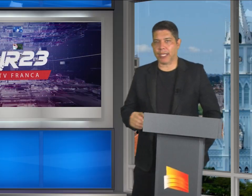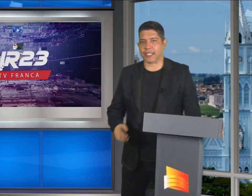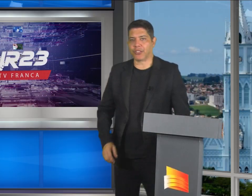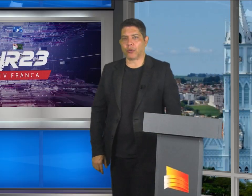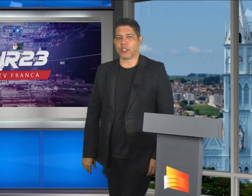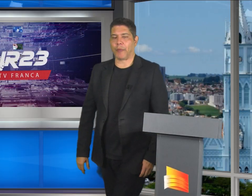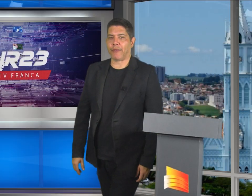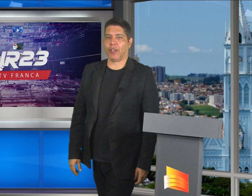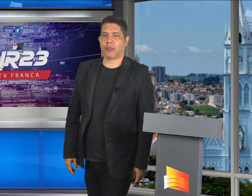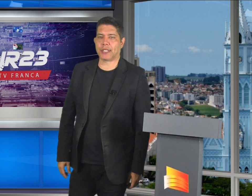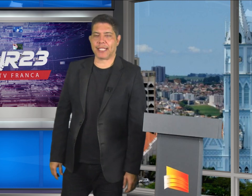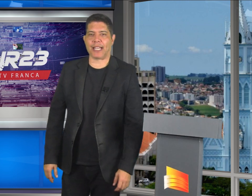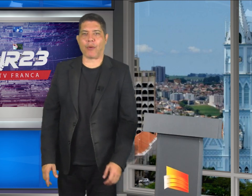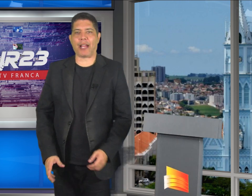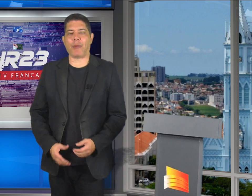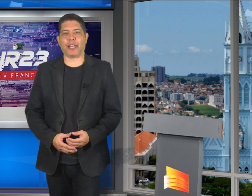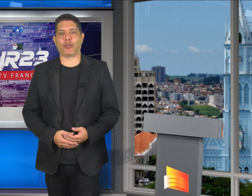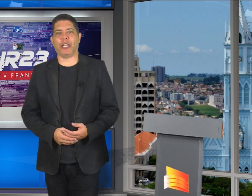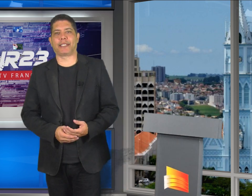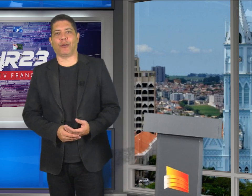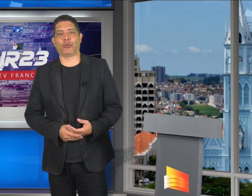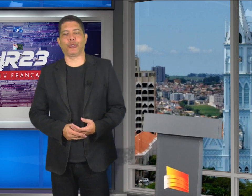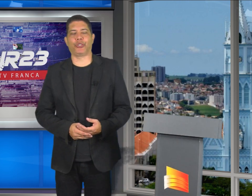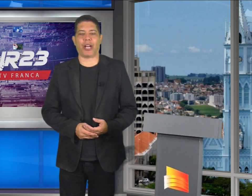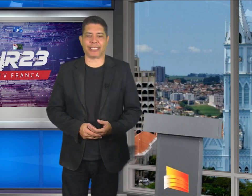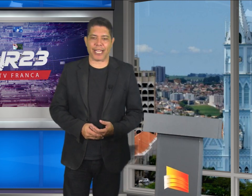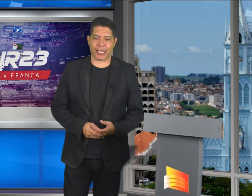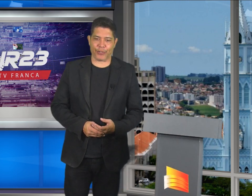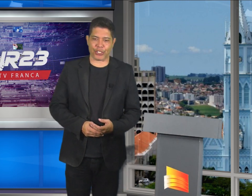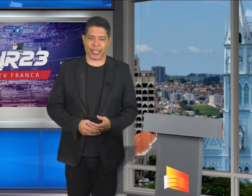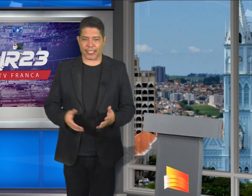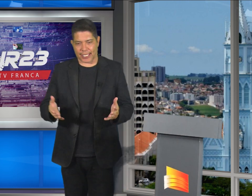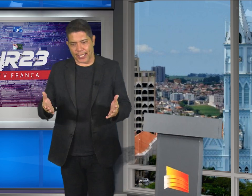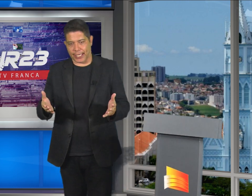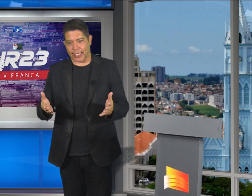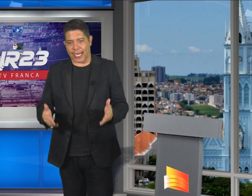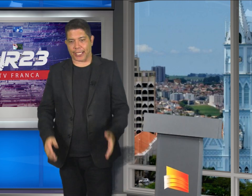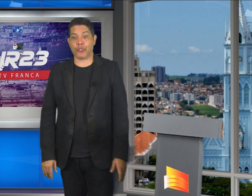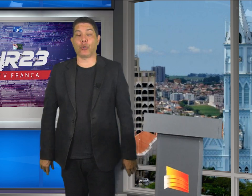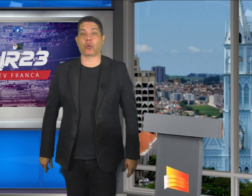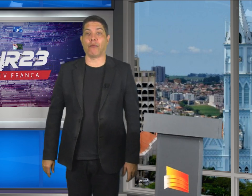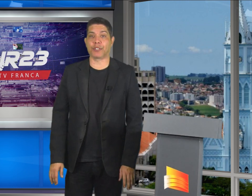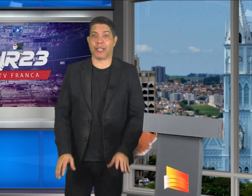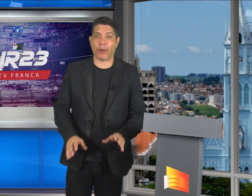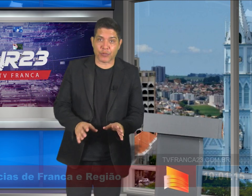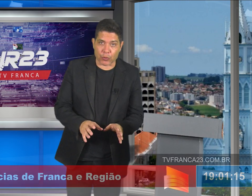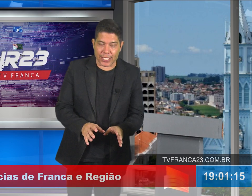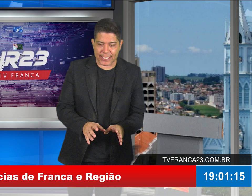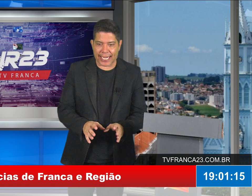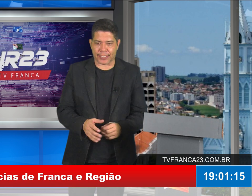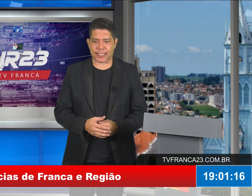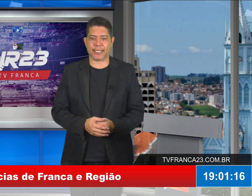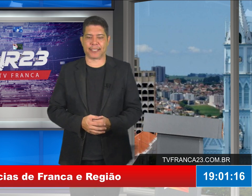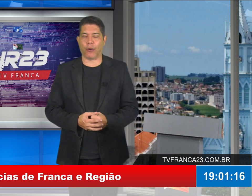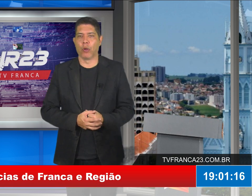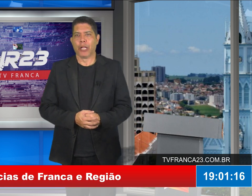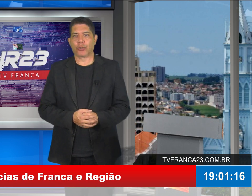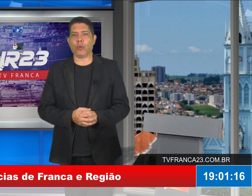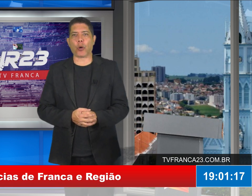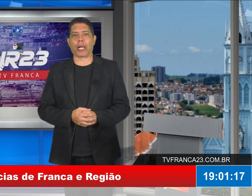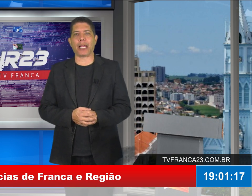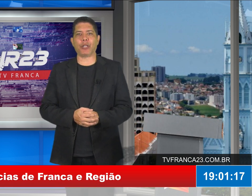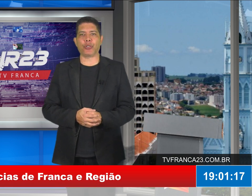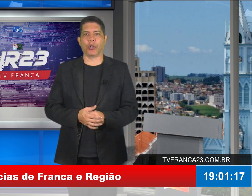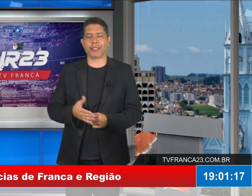Olá, boa noite, sejam todos bem-vindos. Está no ar mais uma edição do JR23. Que alegria estar aqui junto com você. Vamos aos destaques da edição